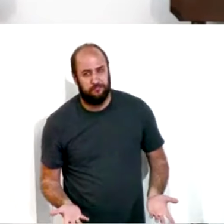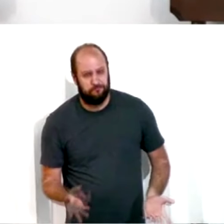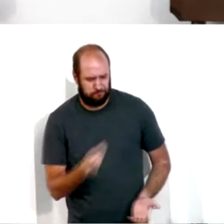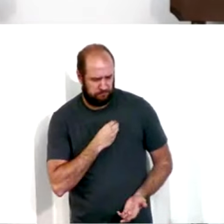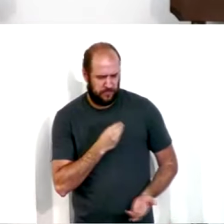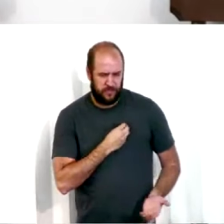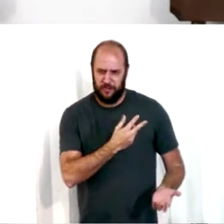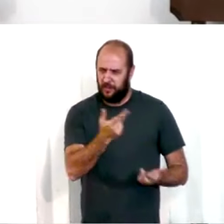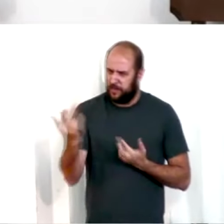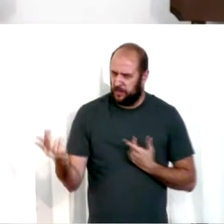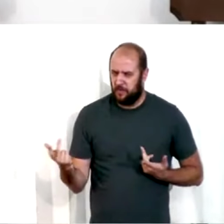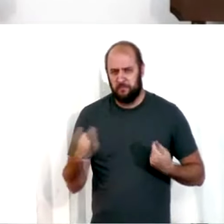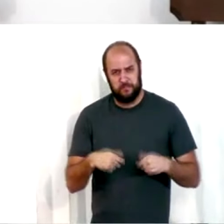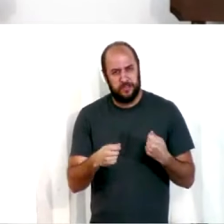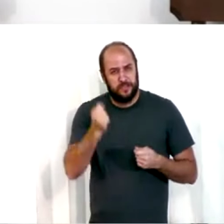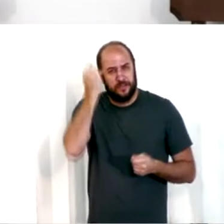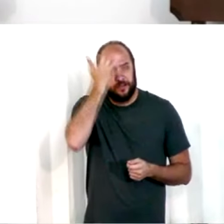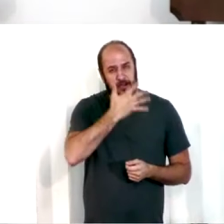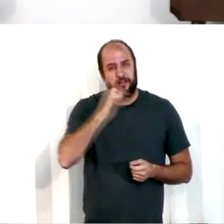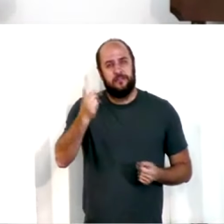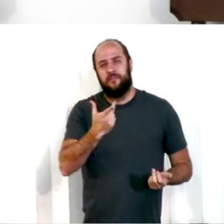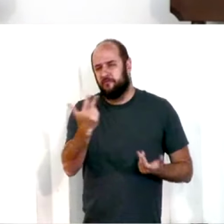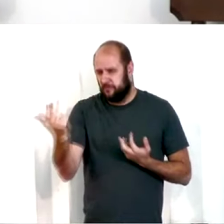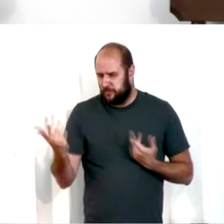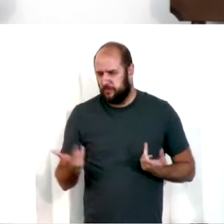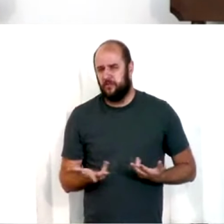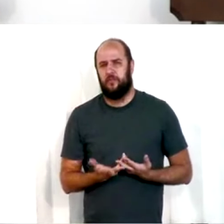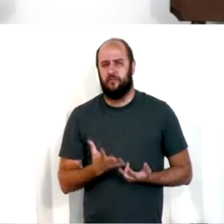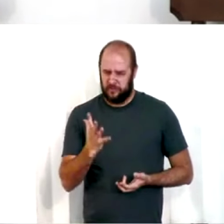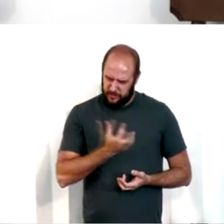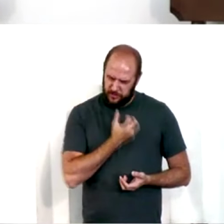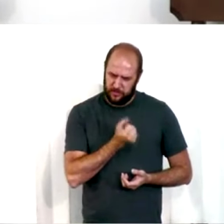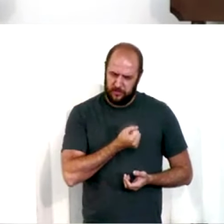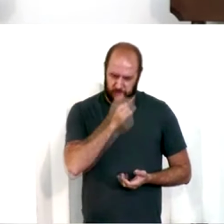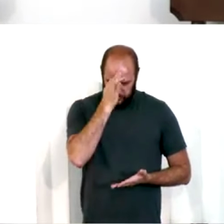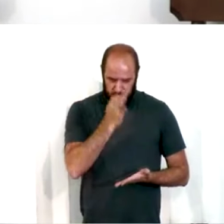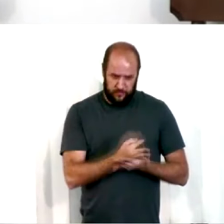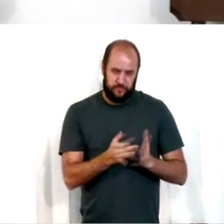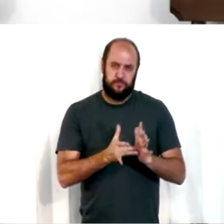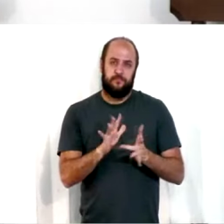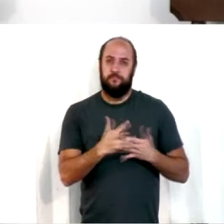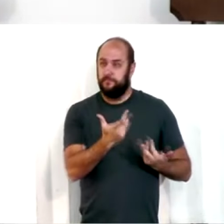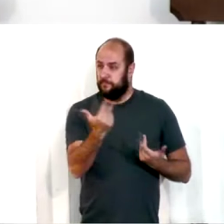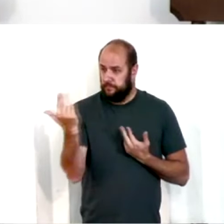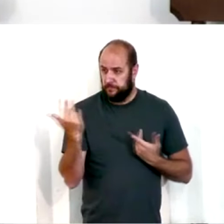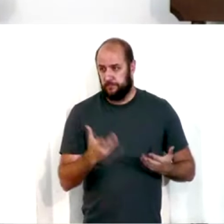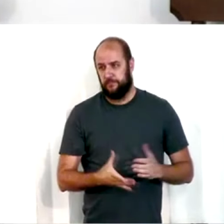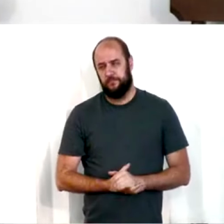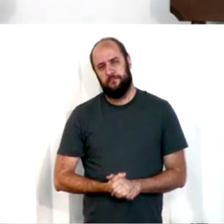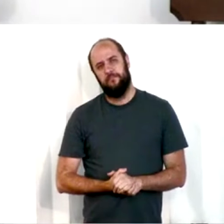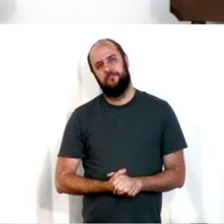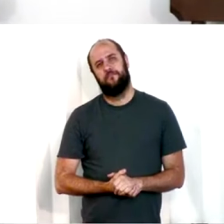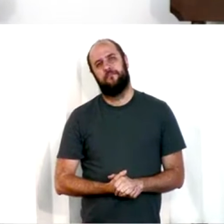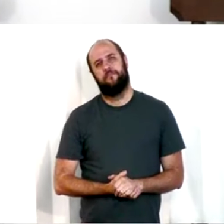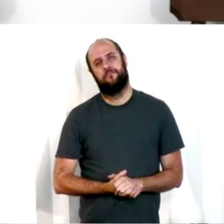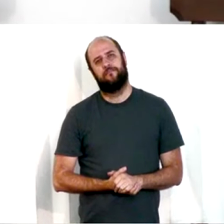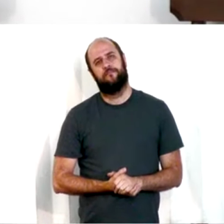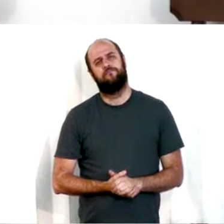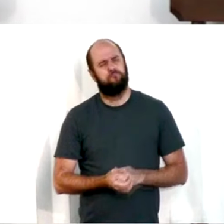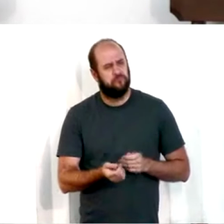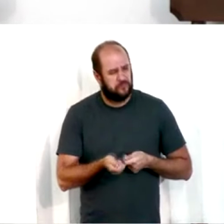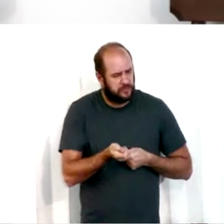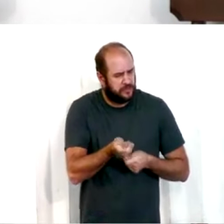como nós, carentes da graça de Deus como nós, salvas pela fé em Cristo Jesus como nós. Sujeitas às mesmas tentações,